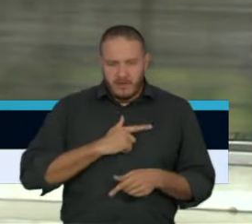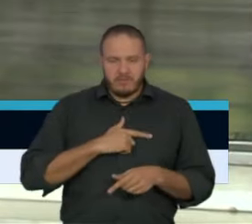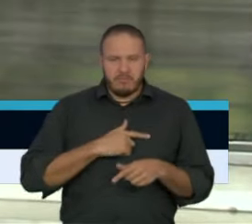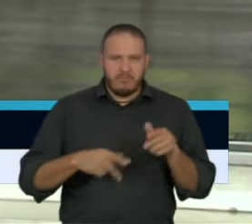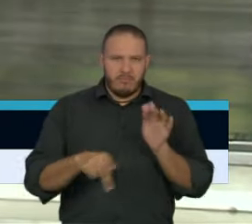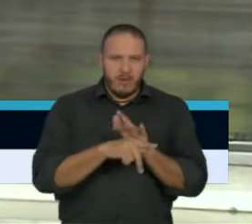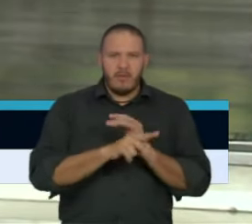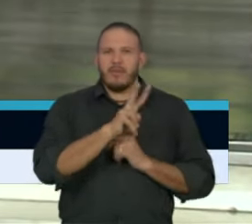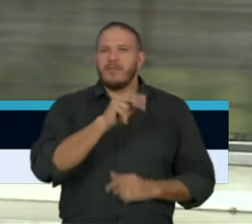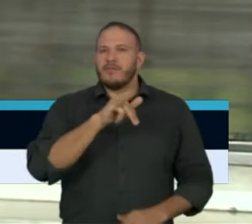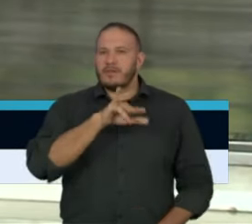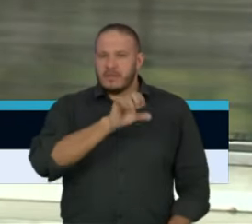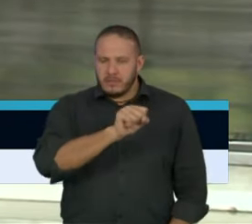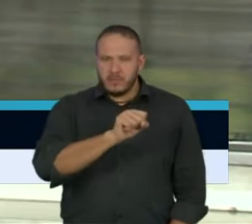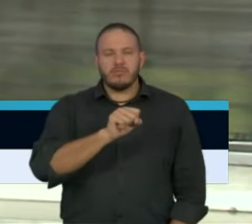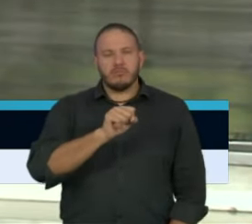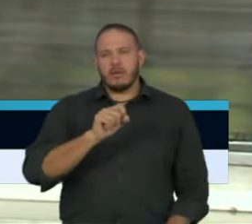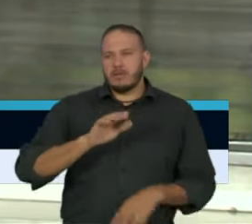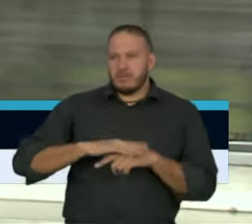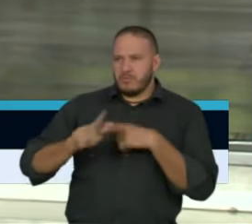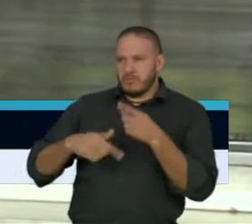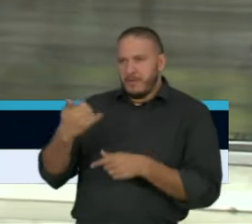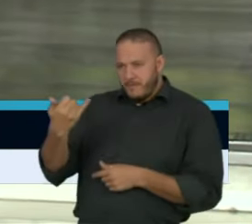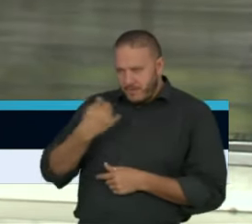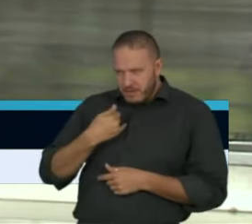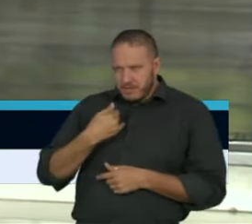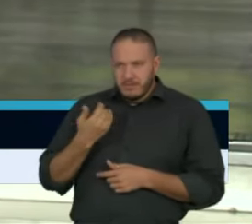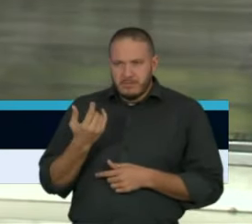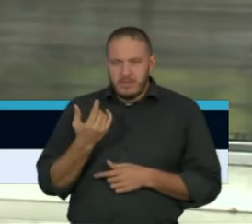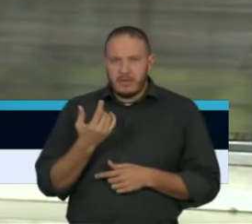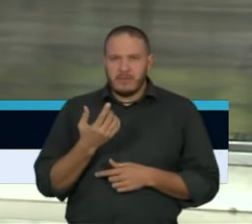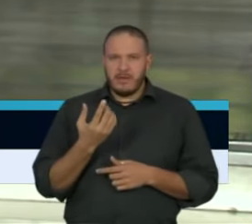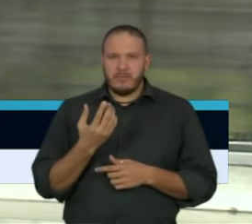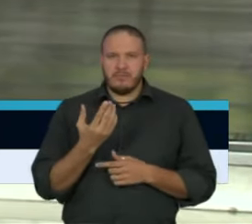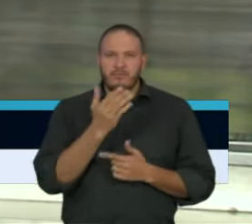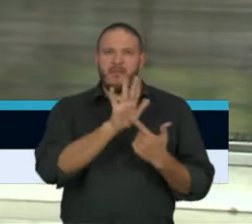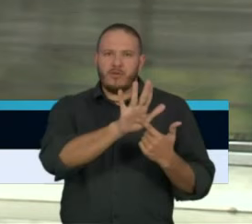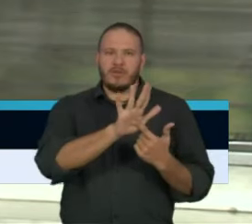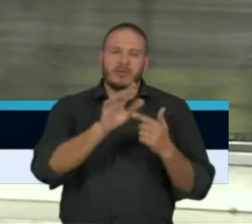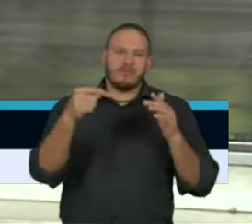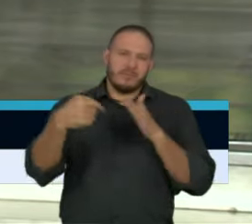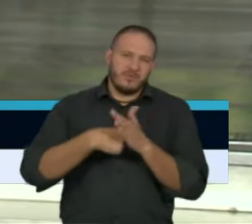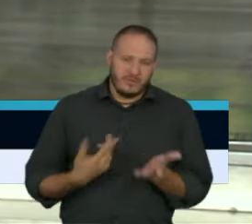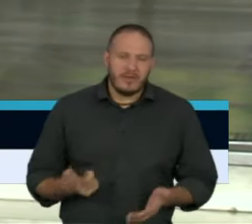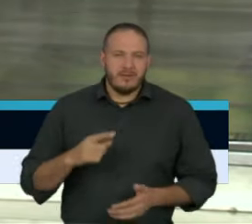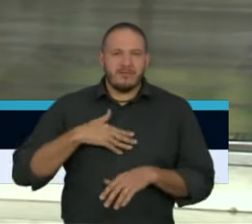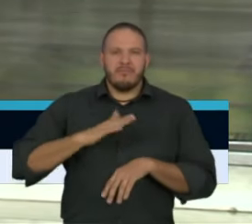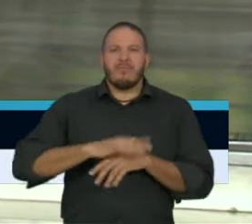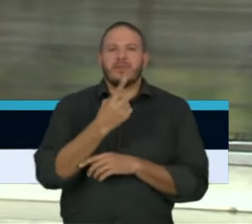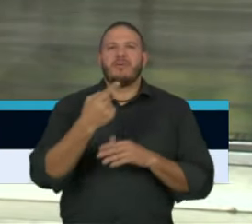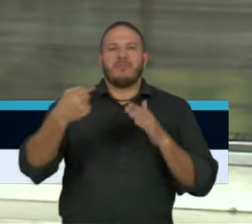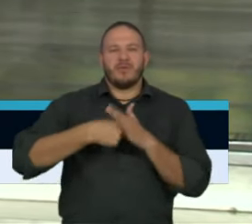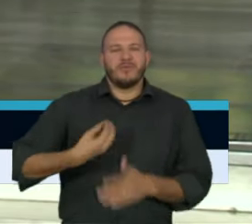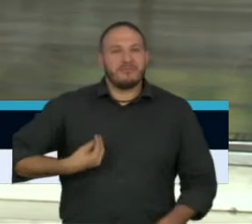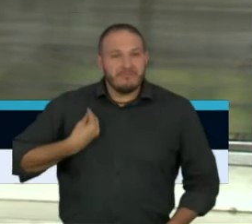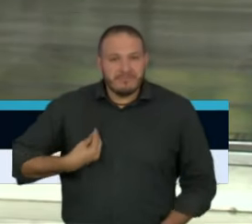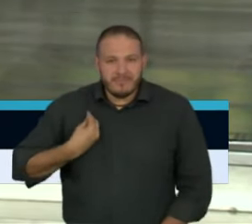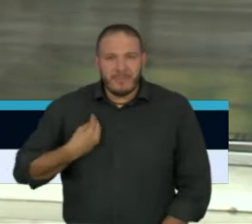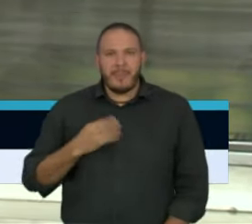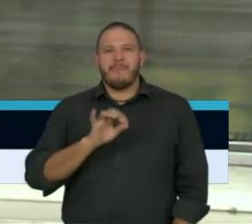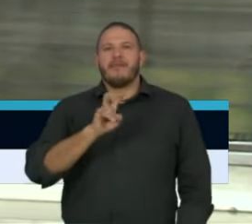CBN no ponto, nos avisem aqui e nós colocaremos a sua pergunta. Vamos agora a mais uma pergunta presencial, é do